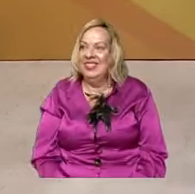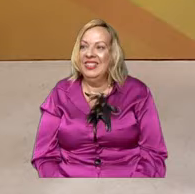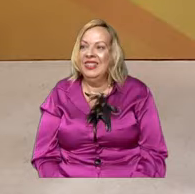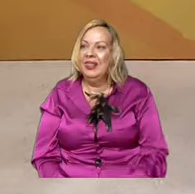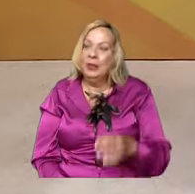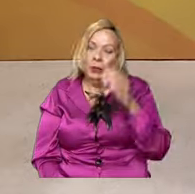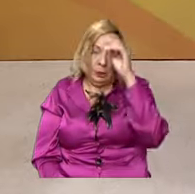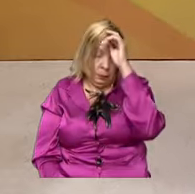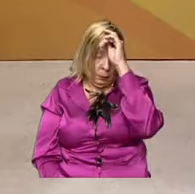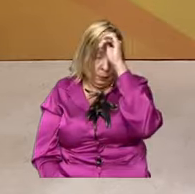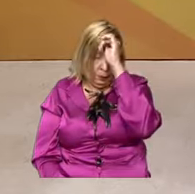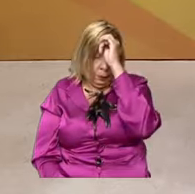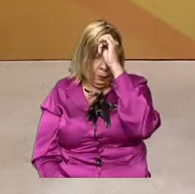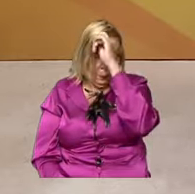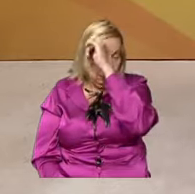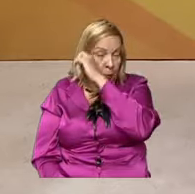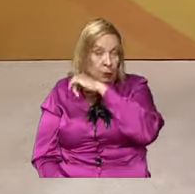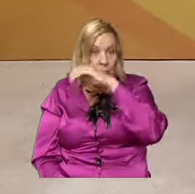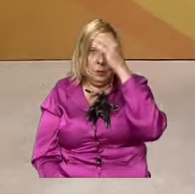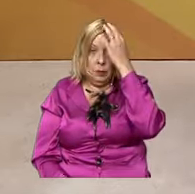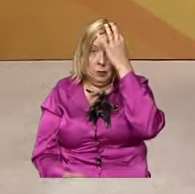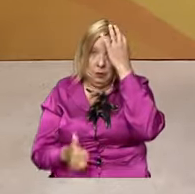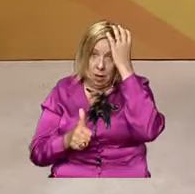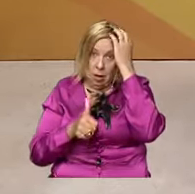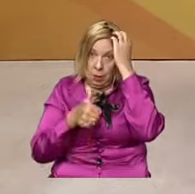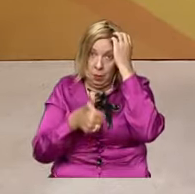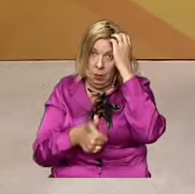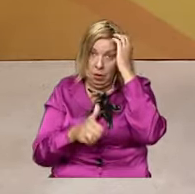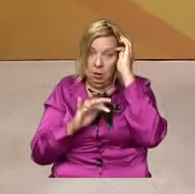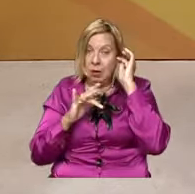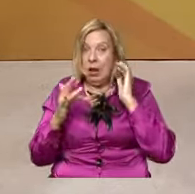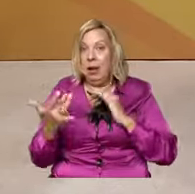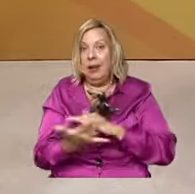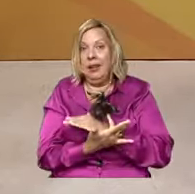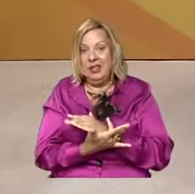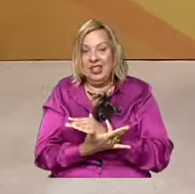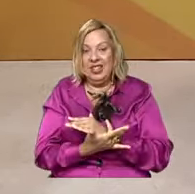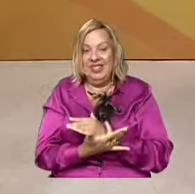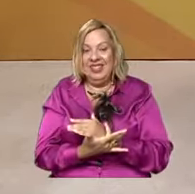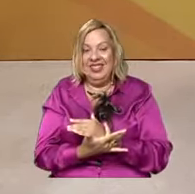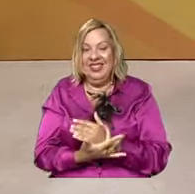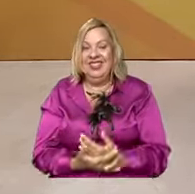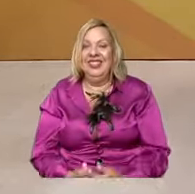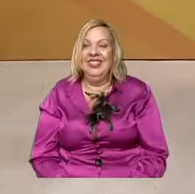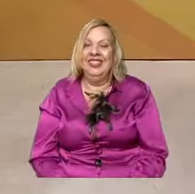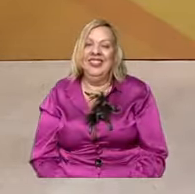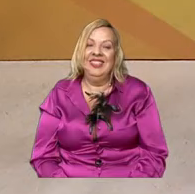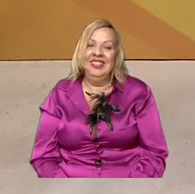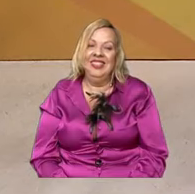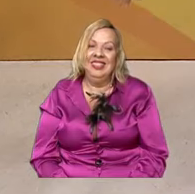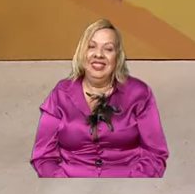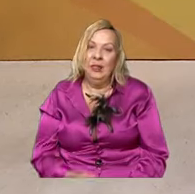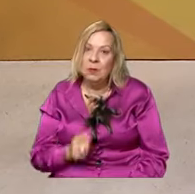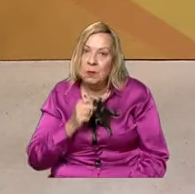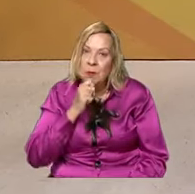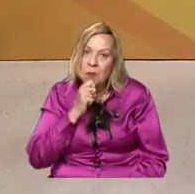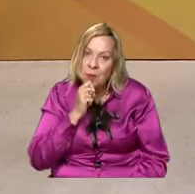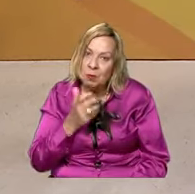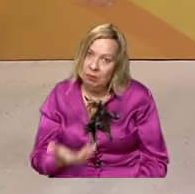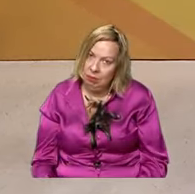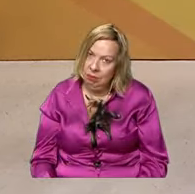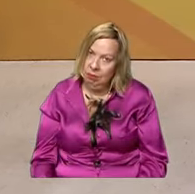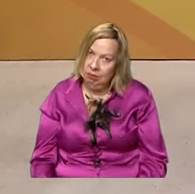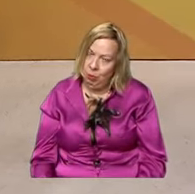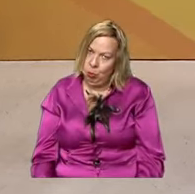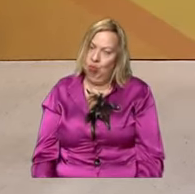contemplada. E aí eu te pergunto, você já está acompanhando a gente nas redes sociais? Não, fala sério, nós dois aqui, olho no olho. Se não tá, isso enfraquece a